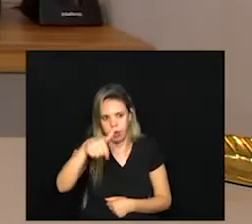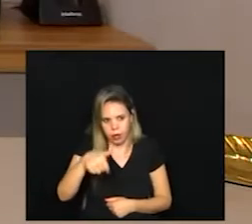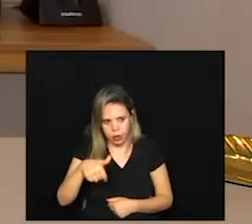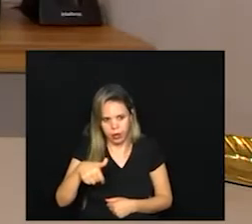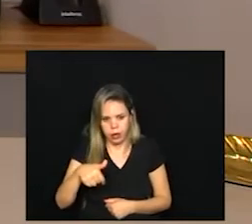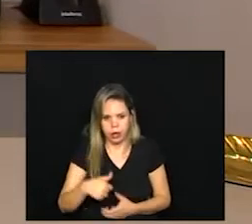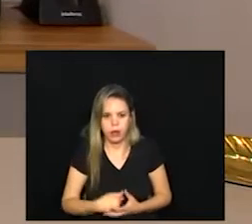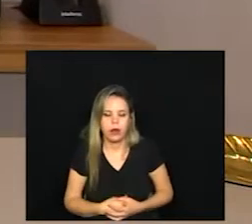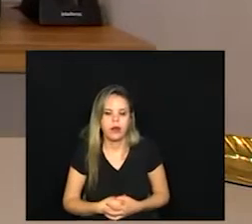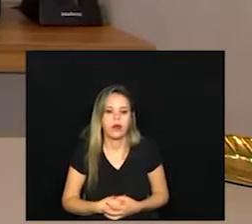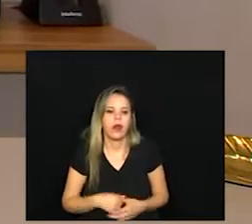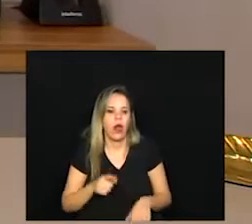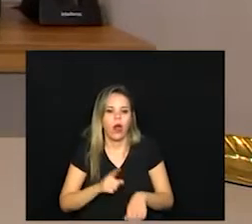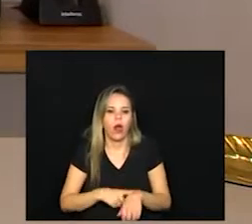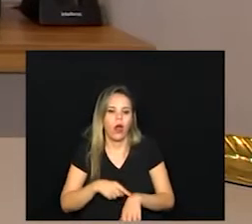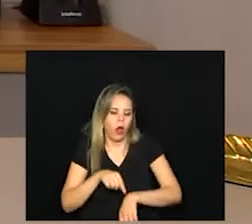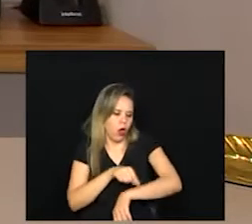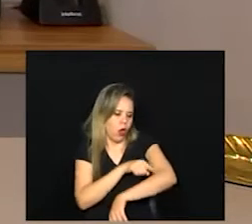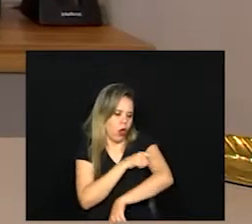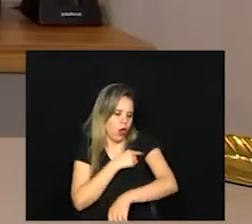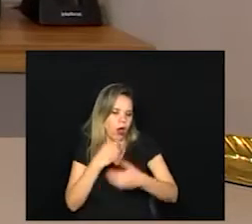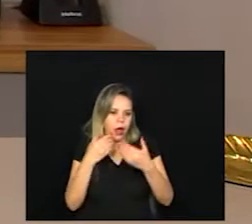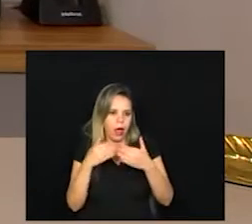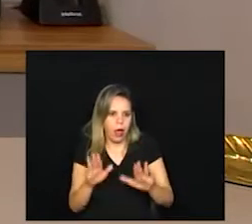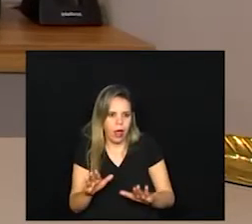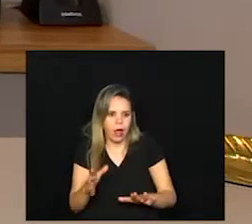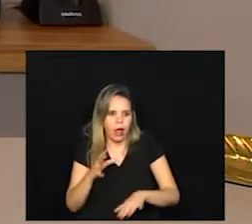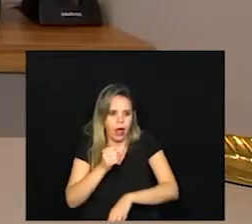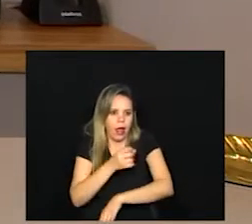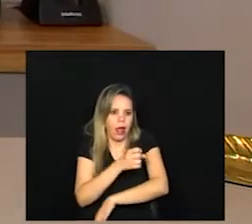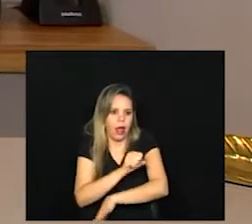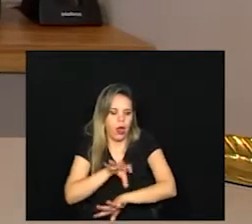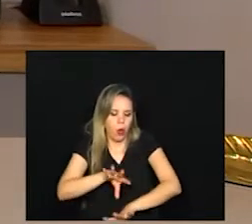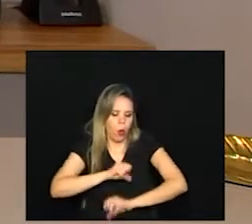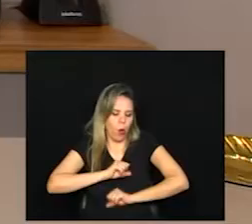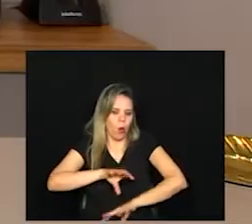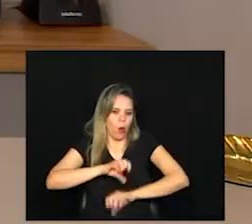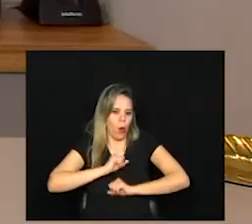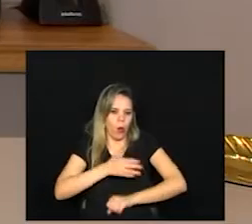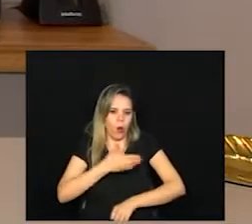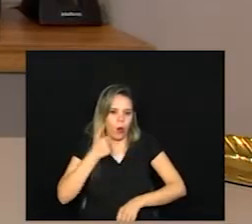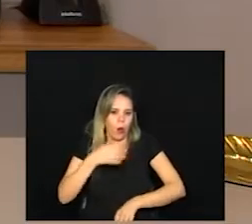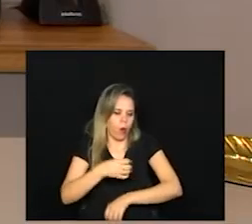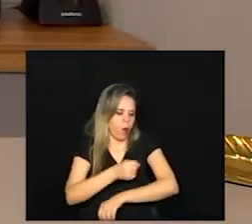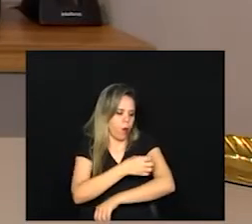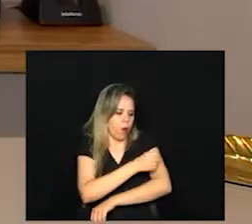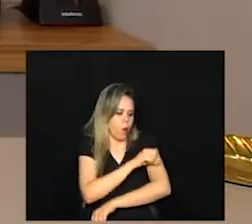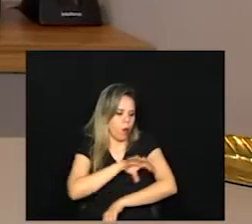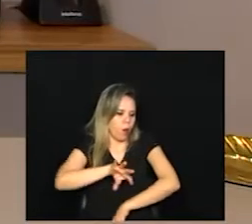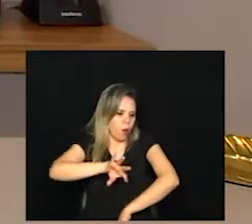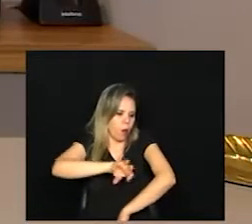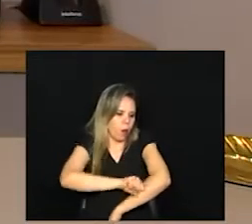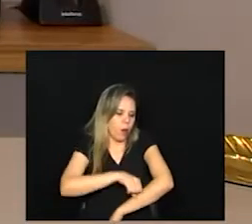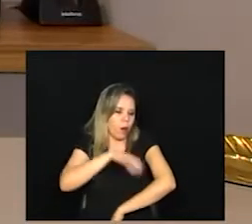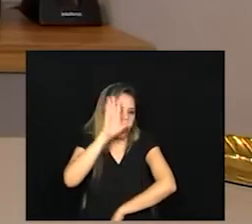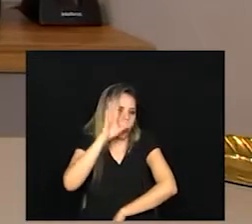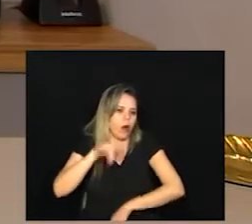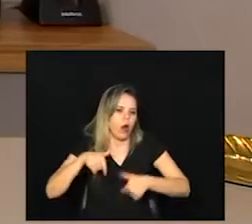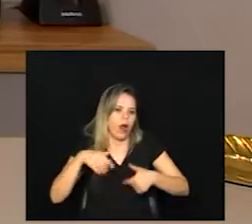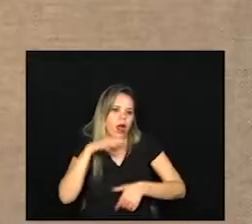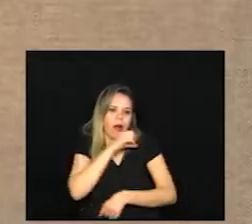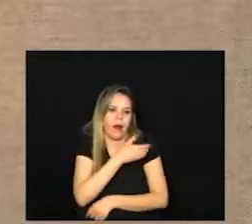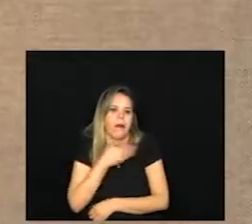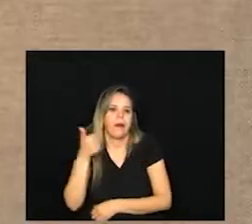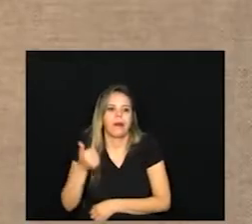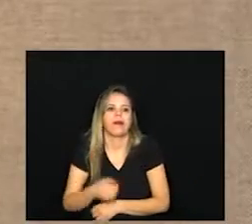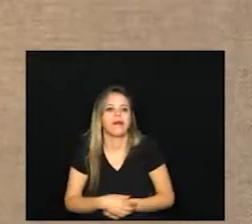banho, porque é a hora que a pele está mais aberta, o espaço entre as células está melhor, é quando o hidratante penetra mais, então ele vai ter uma ação um pouquinho